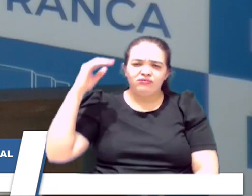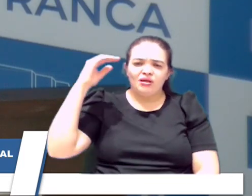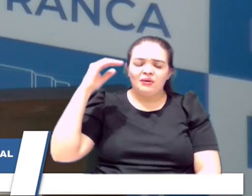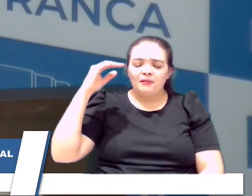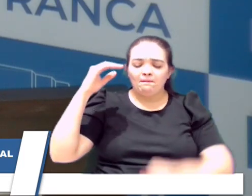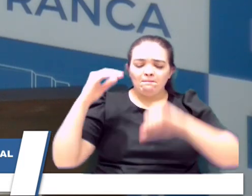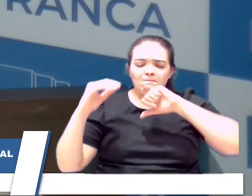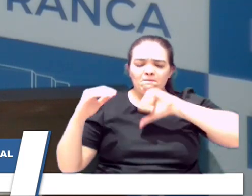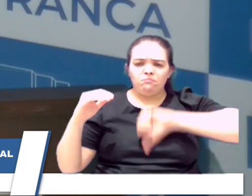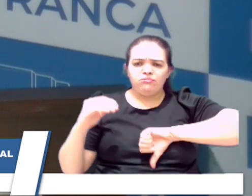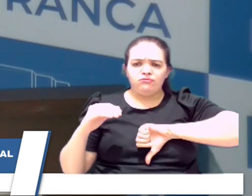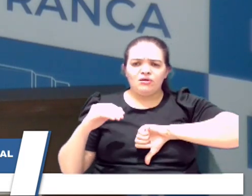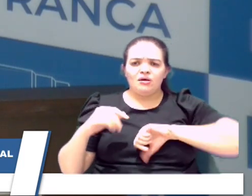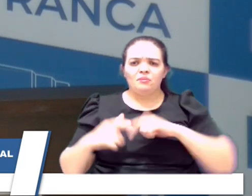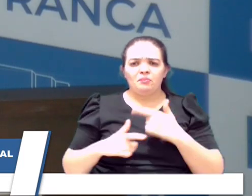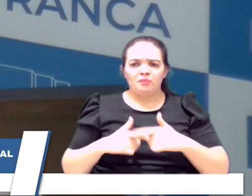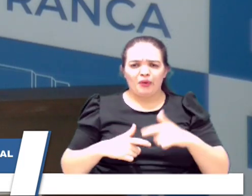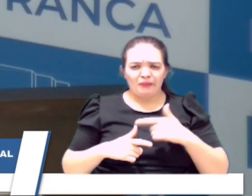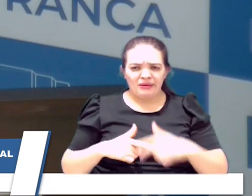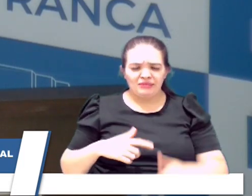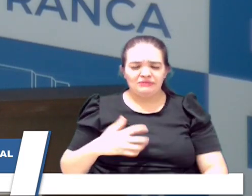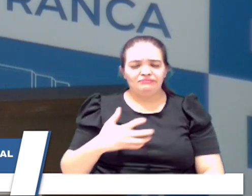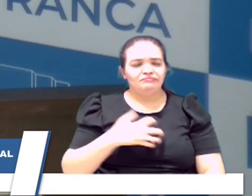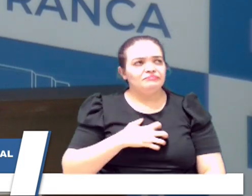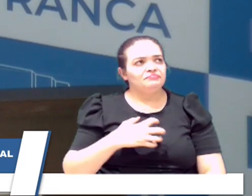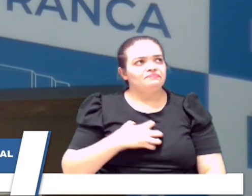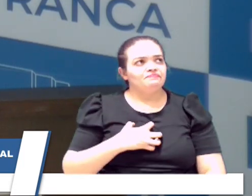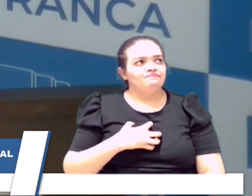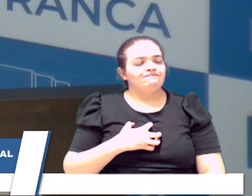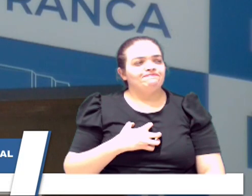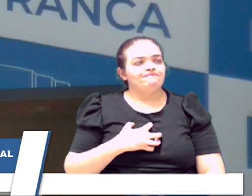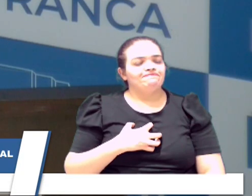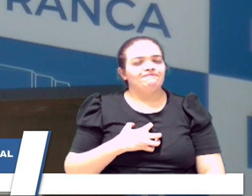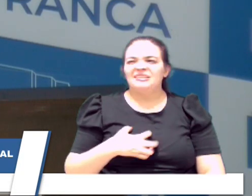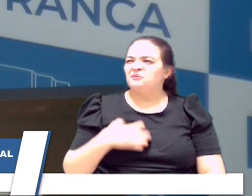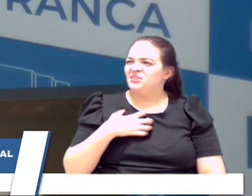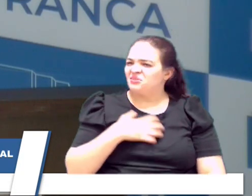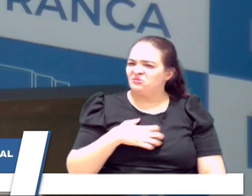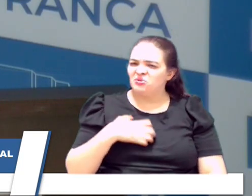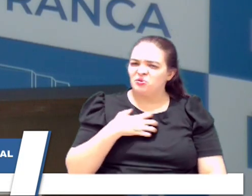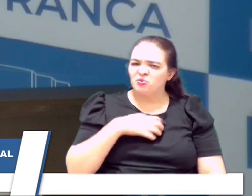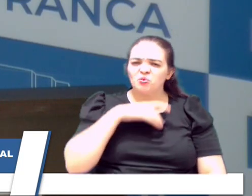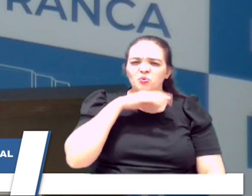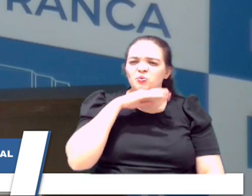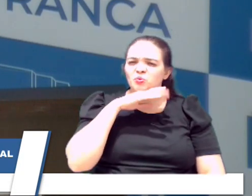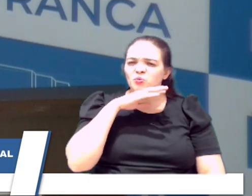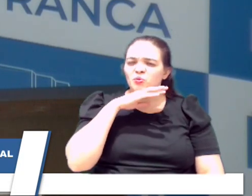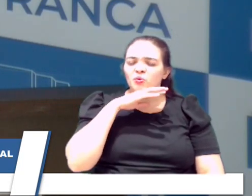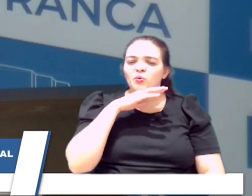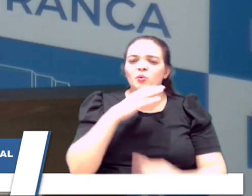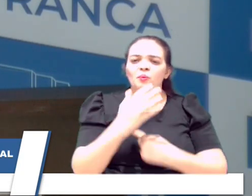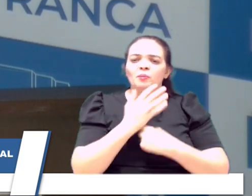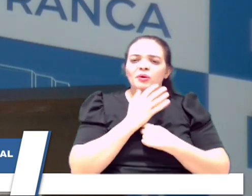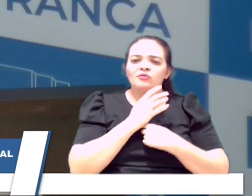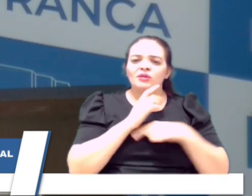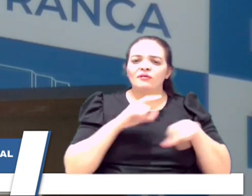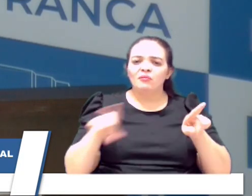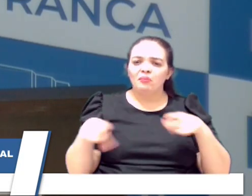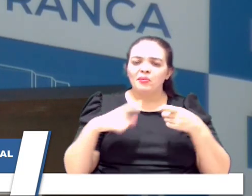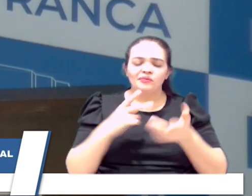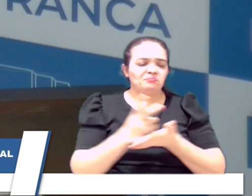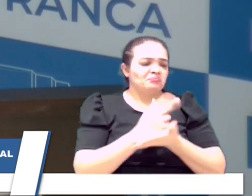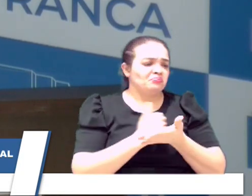meu problema com os hormônios. Eu me sentia mal. A única coisa que me ajudava era a música e o desenho. E